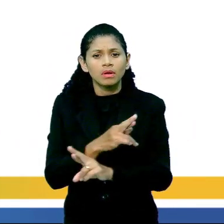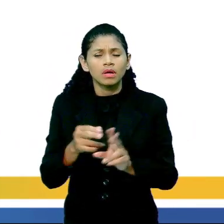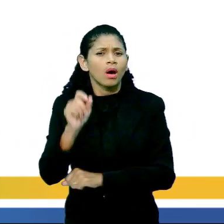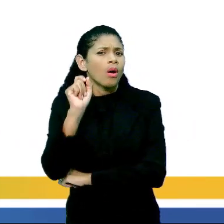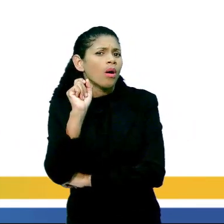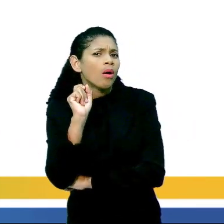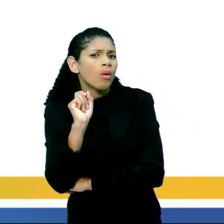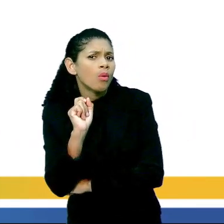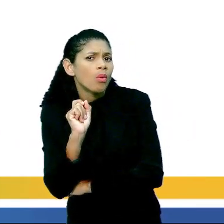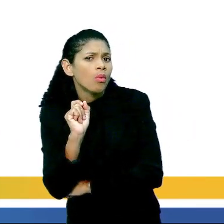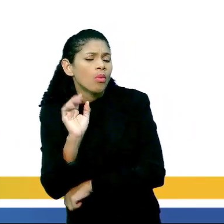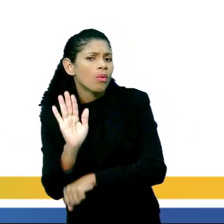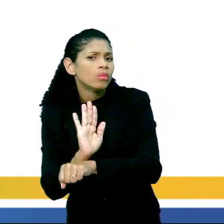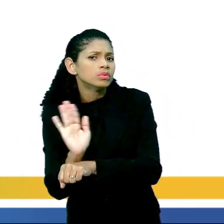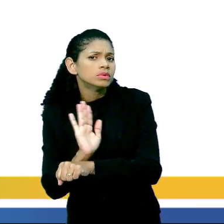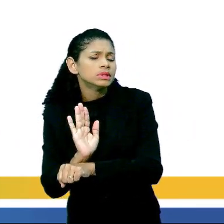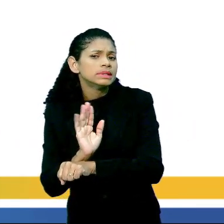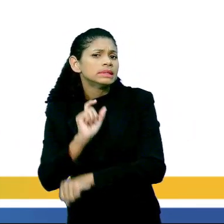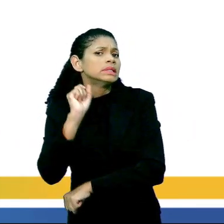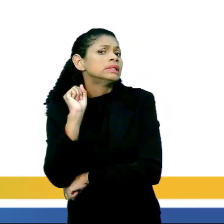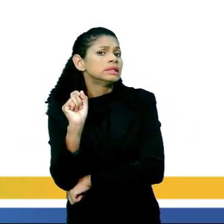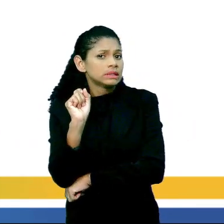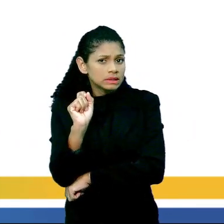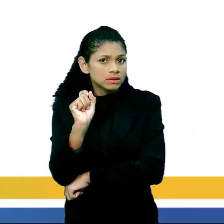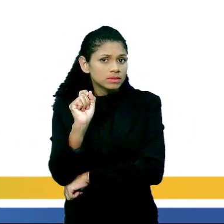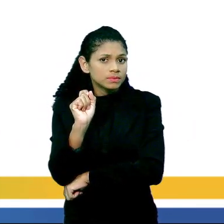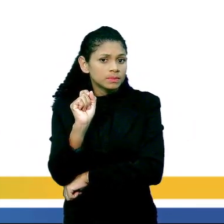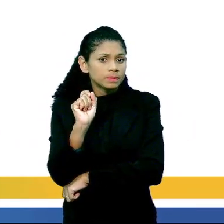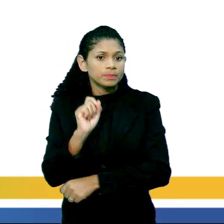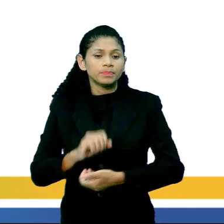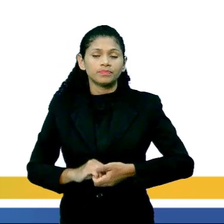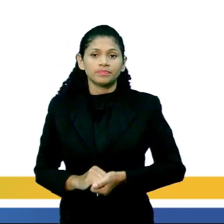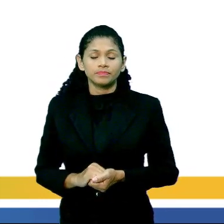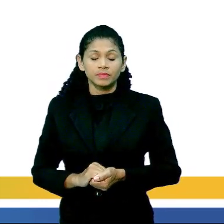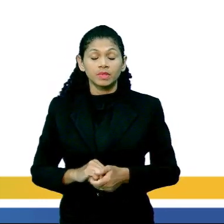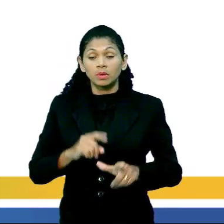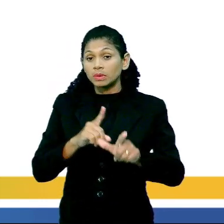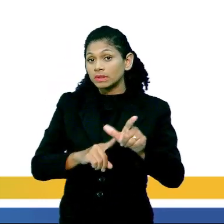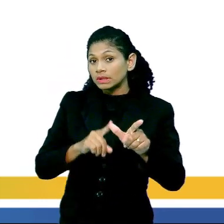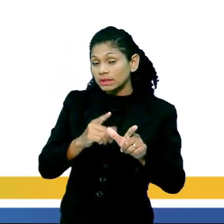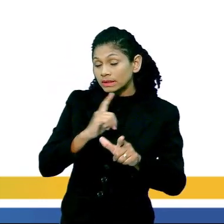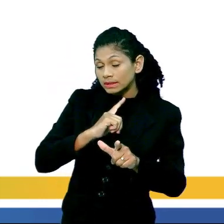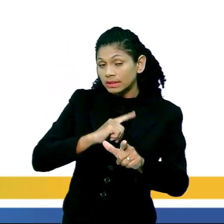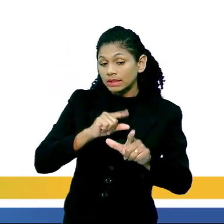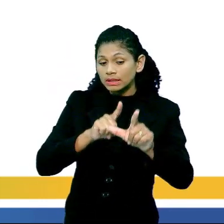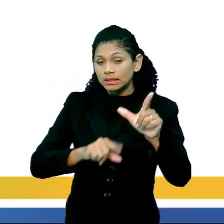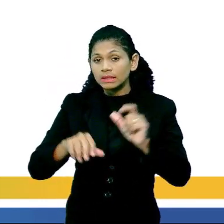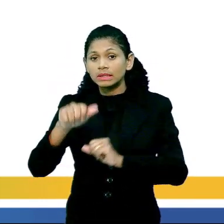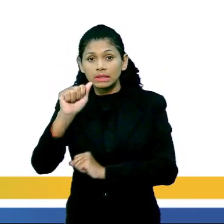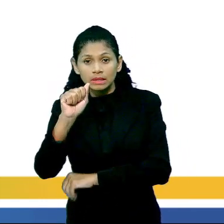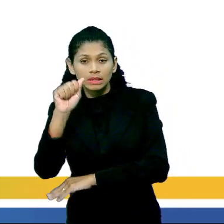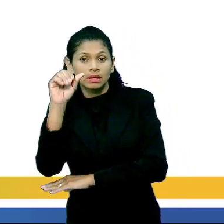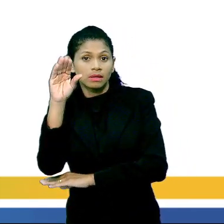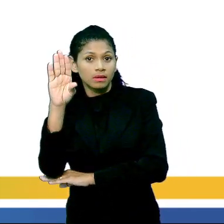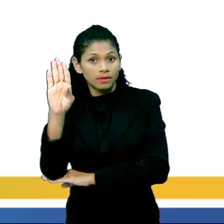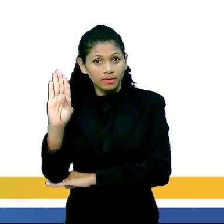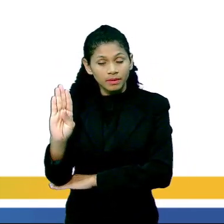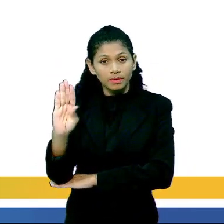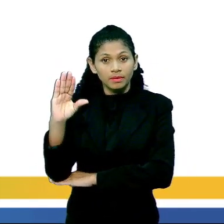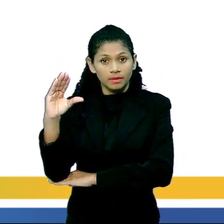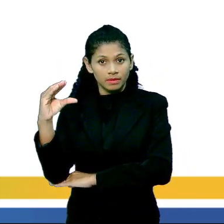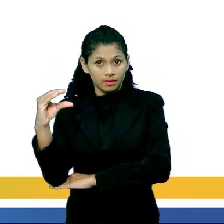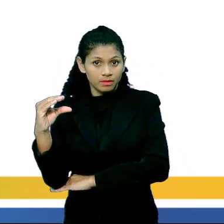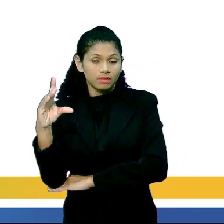lazer contradiz a percepção que o narrador tem relação a profissão exercida por Orlando revela o